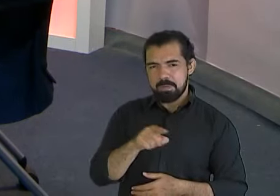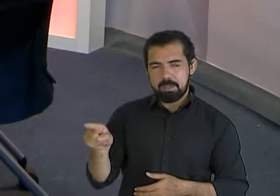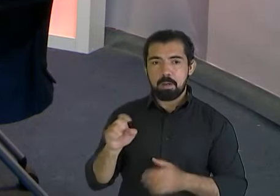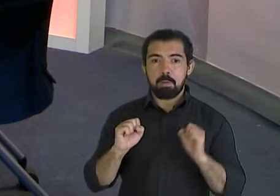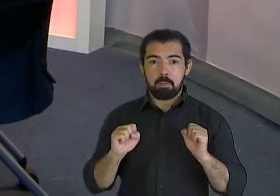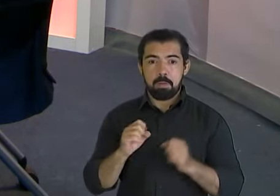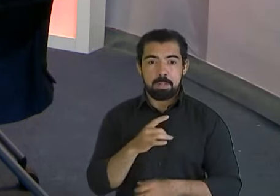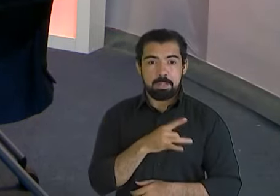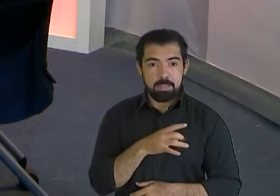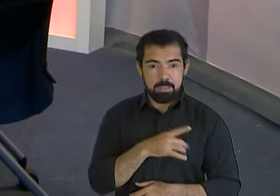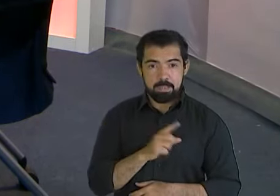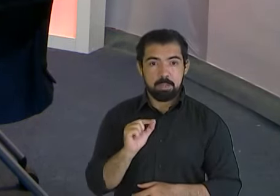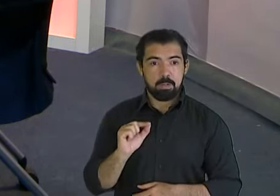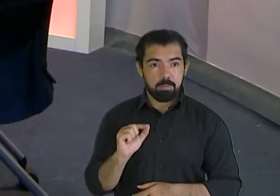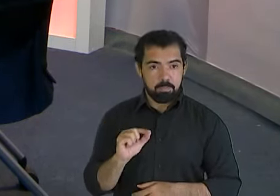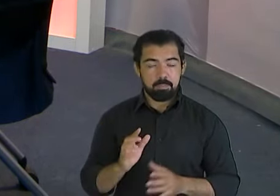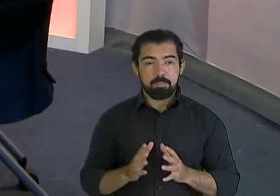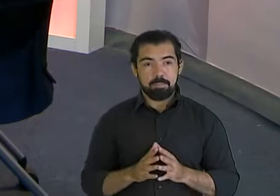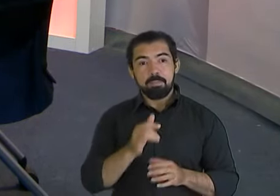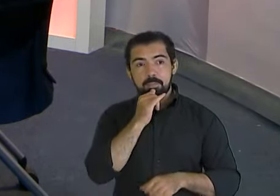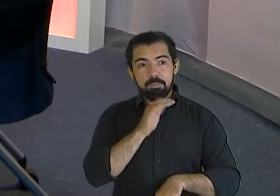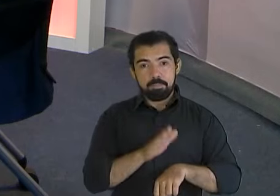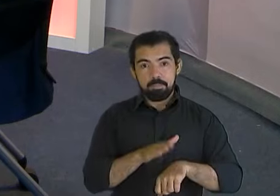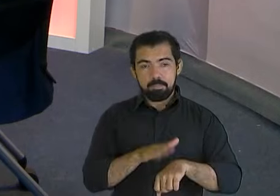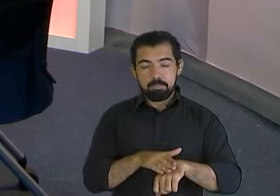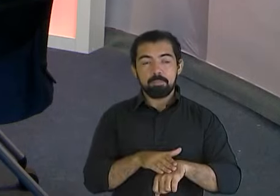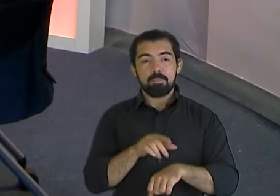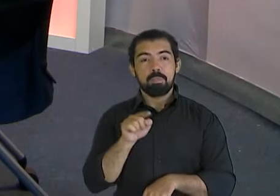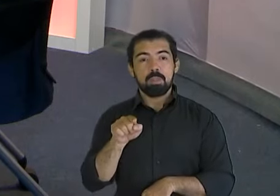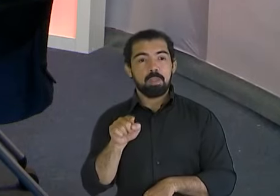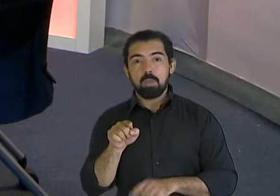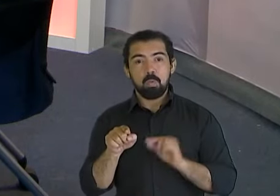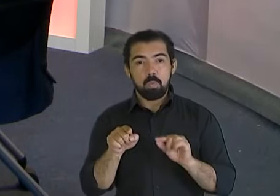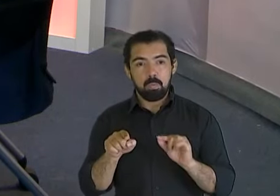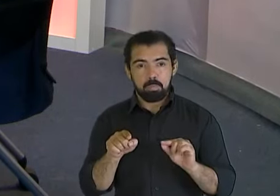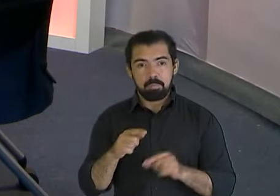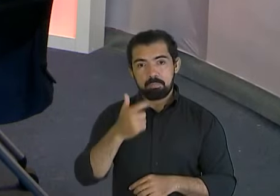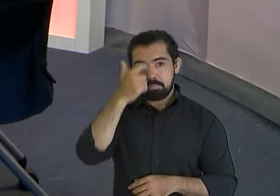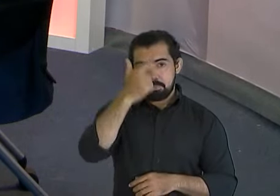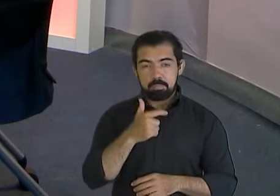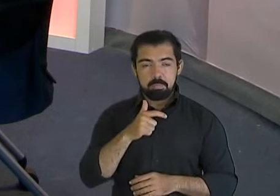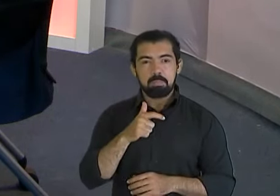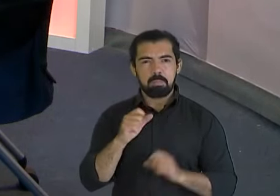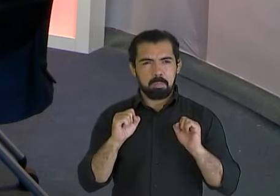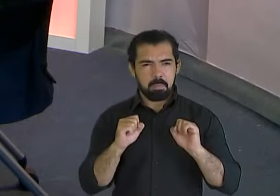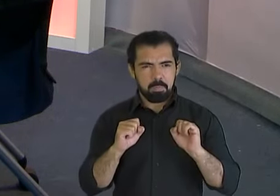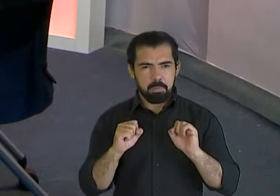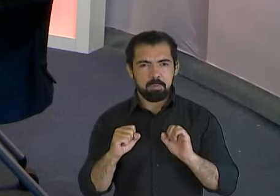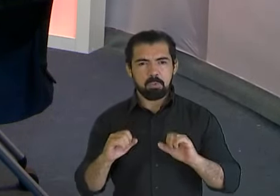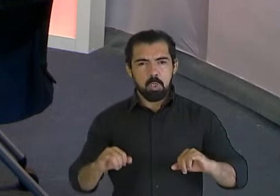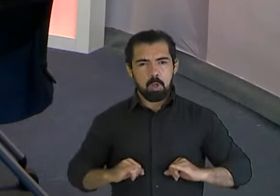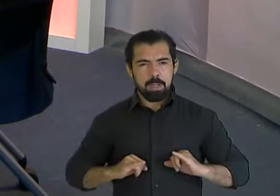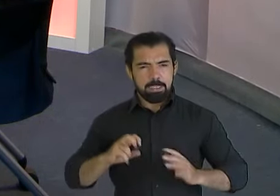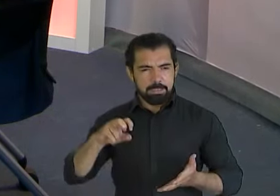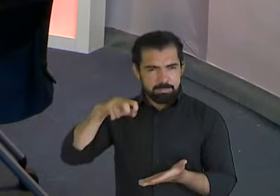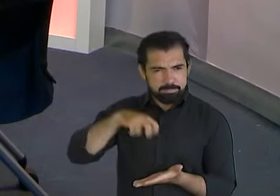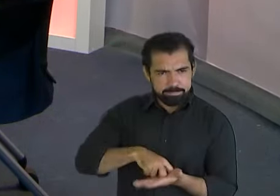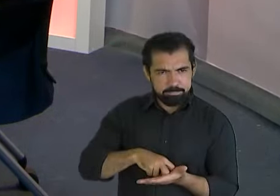medo de ser penalizado como jogador. Corre esse risco? Nem as empresas têm, né,